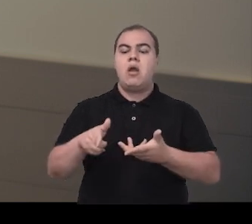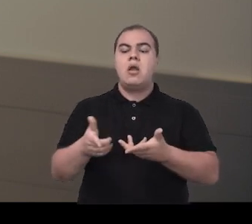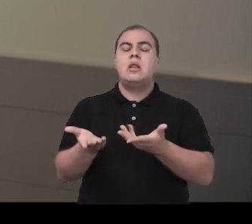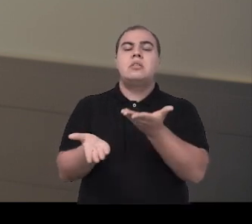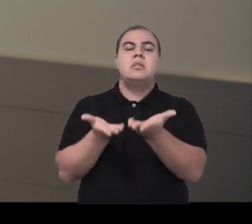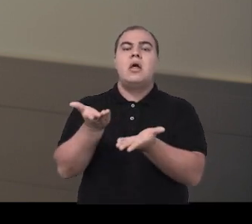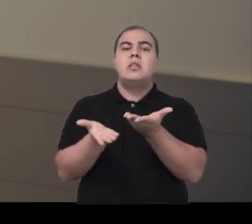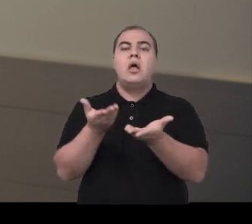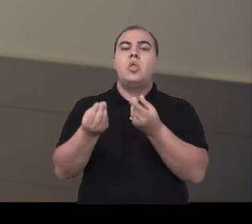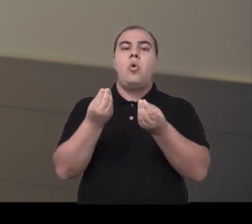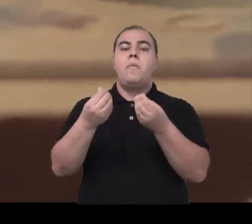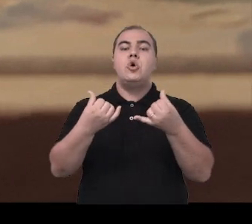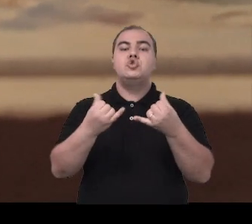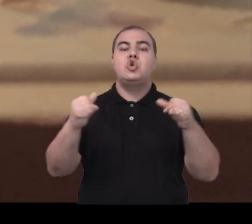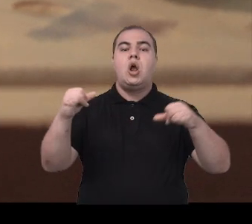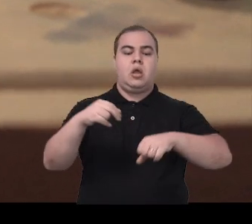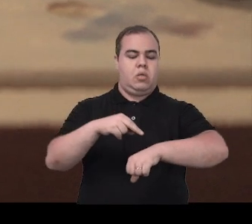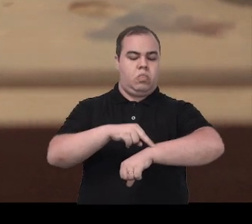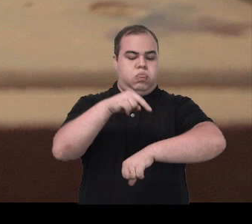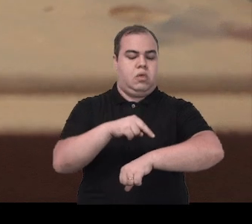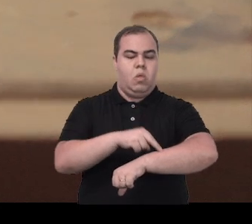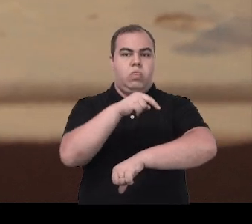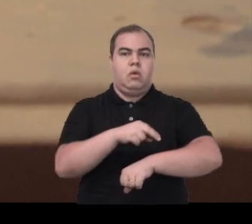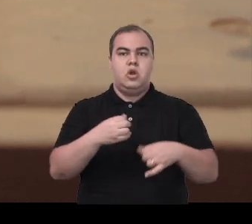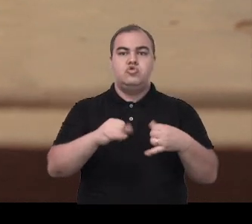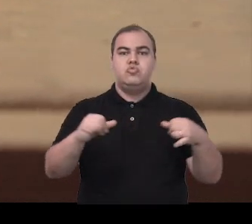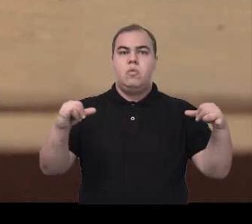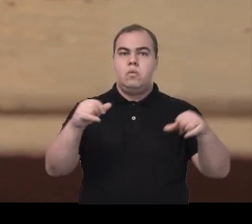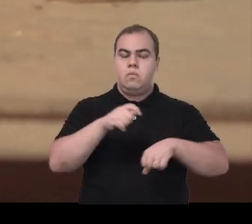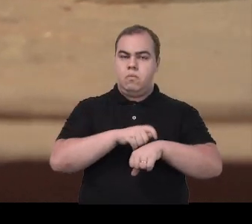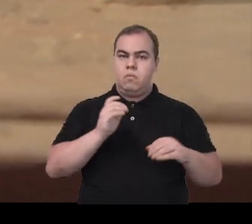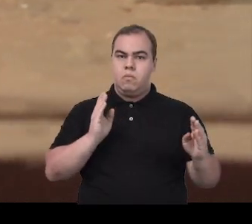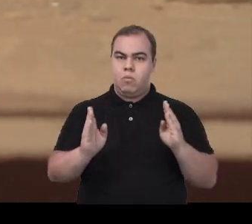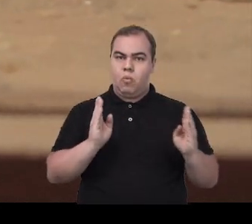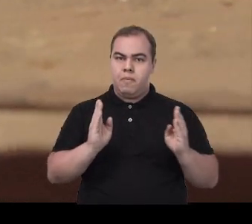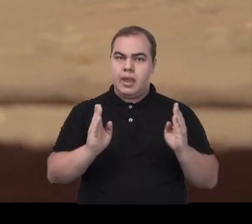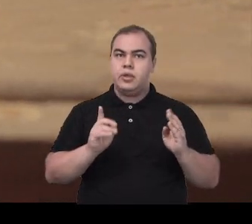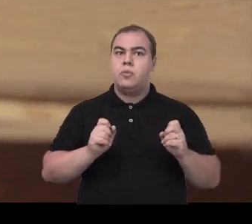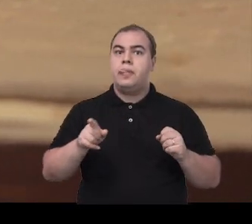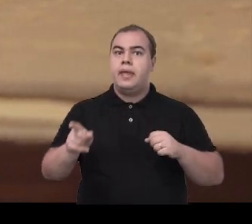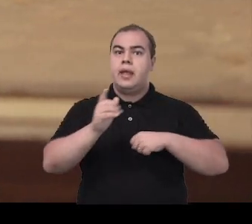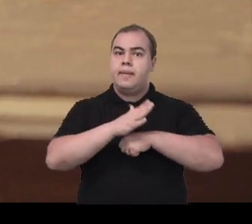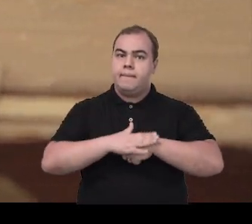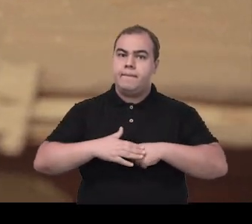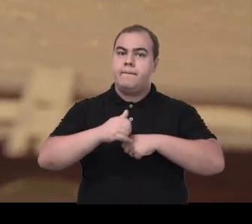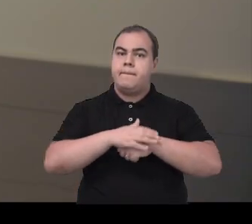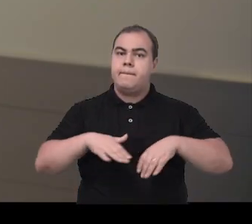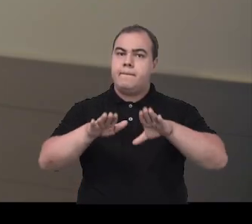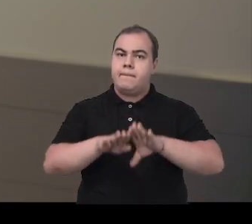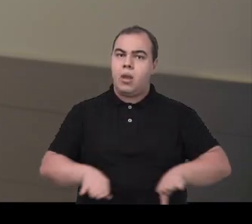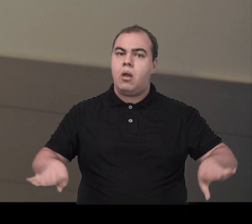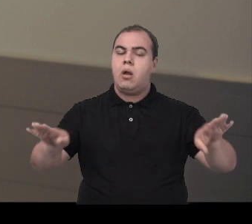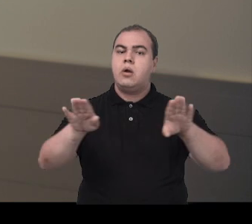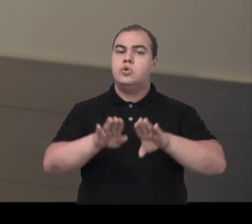eram tratados com eletrochoque, né? Então, no momento em que eles ficavam mais mansos,